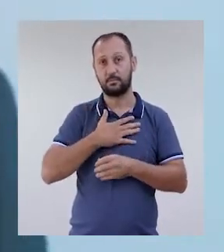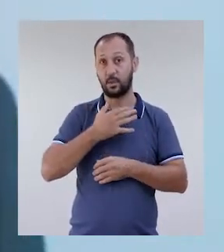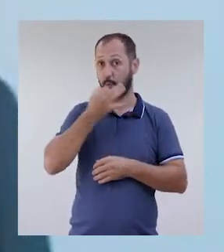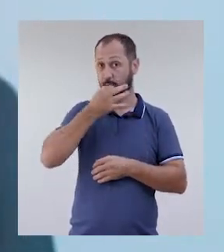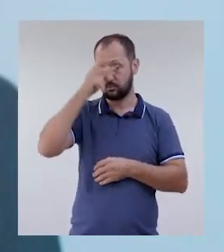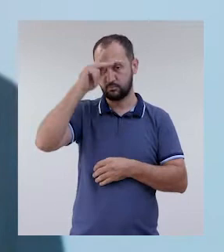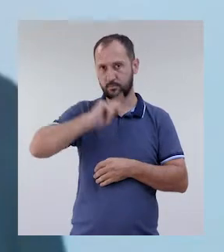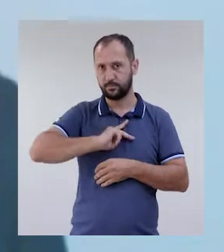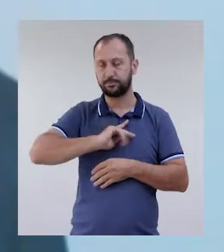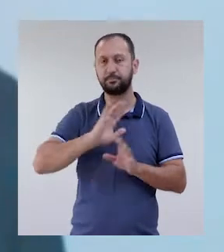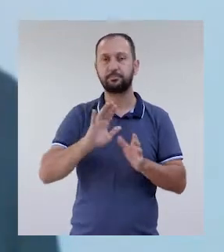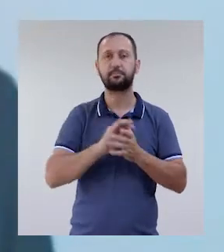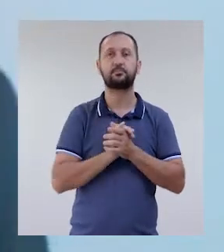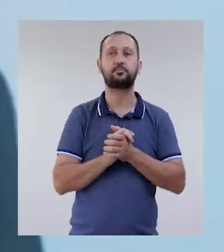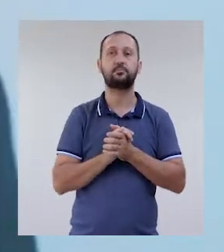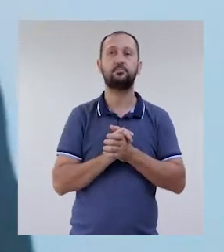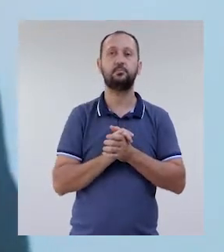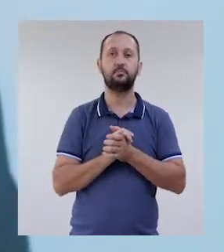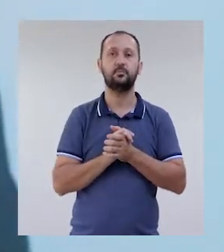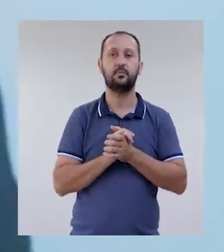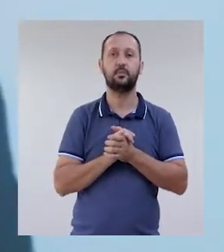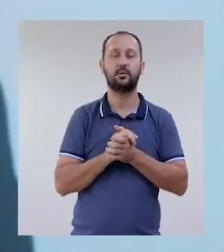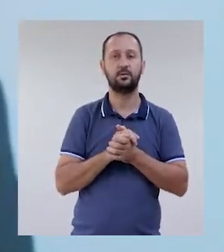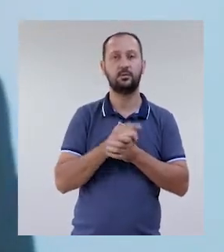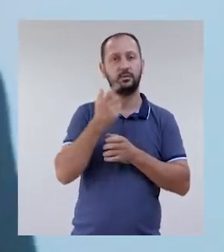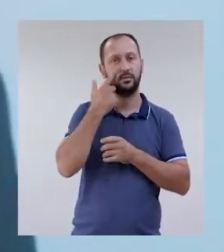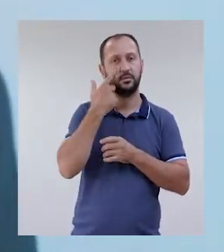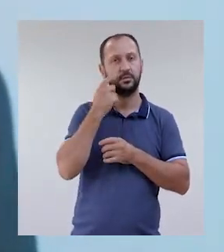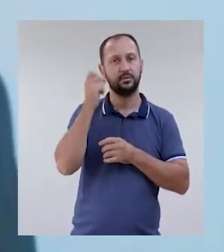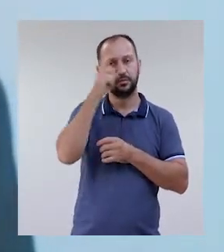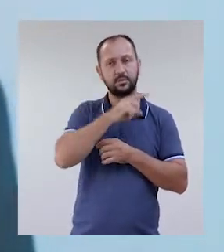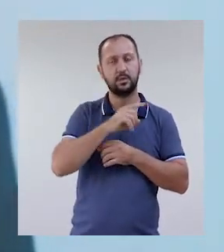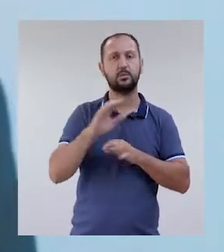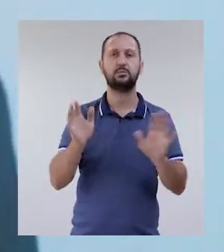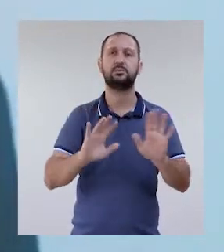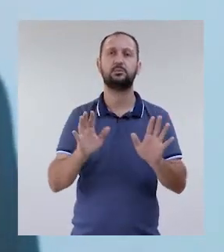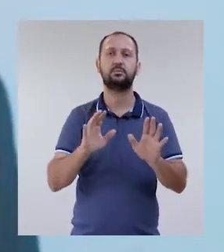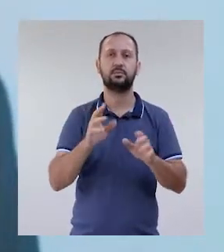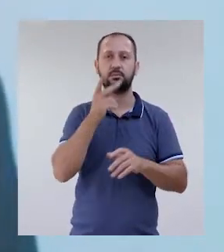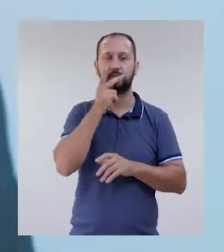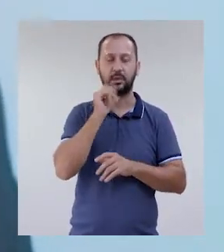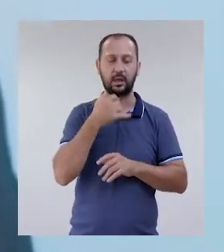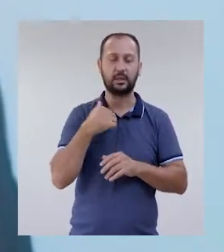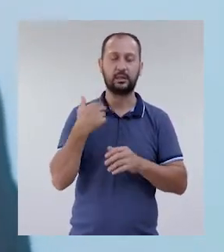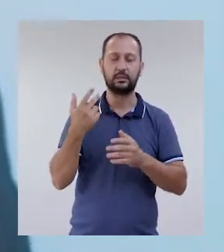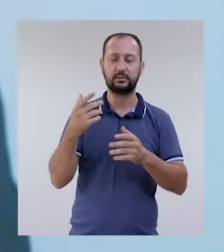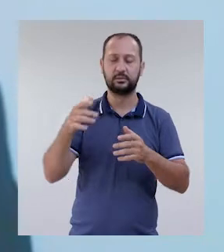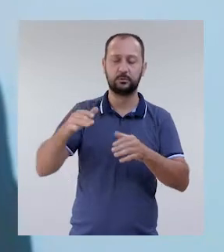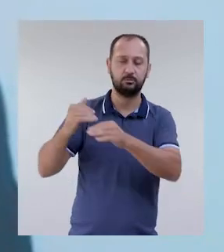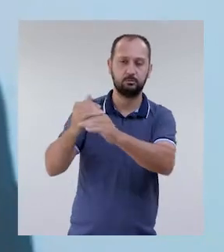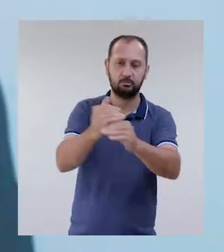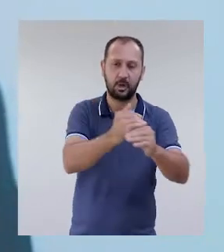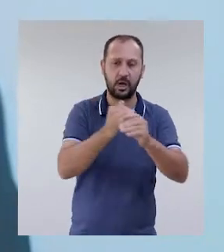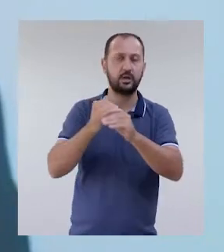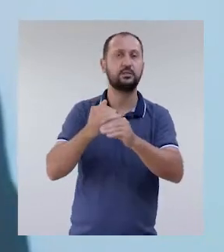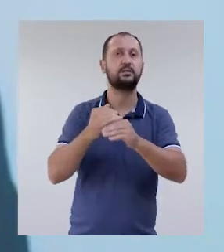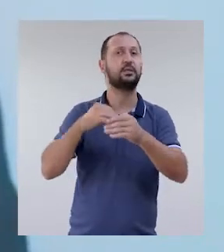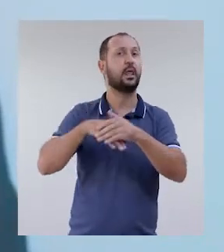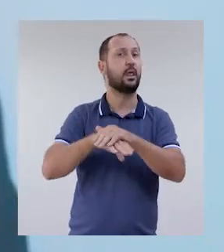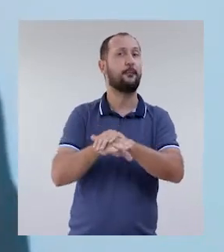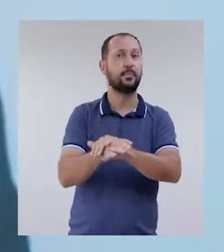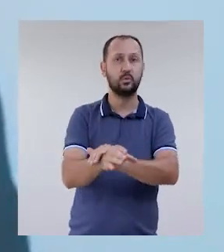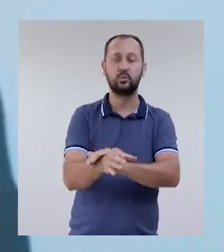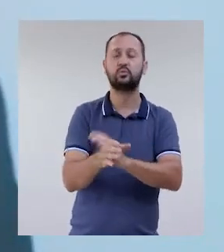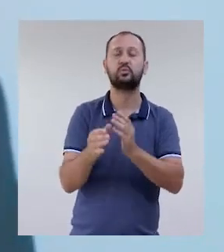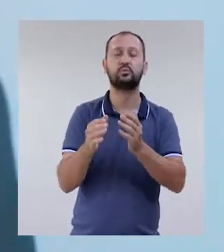mim, evidentemente, mas eu não vi dificuldade nenhuma, e os meus pares, também pelo que sei, todos se adaptaram